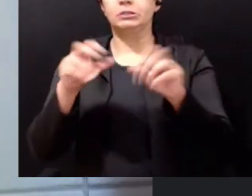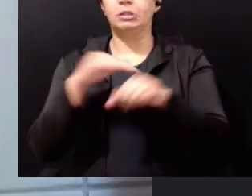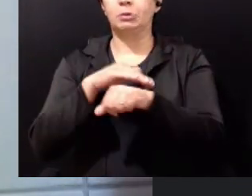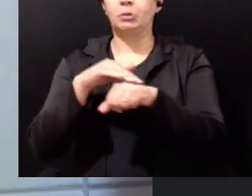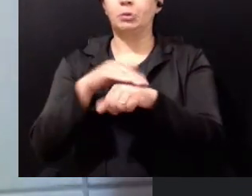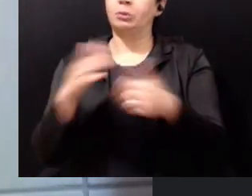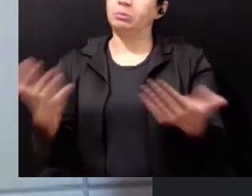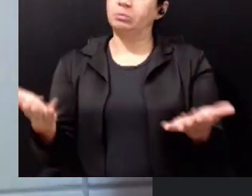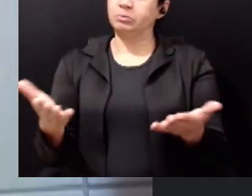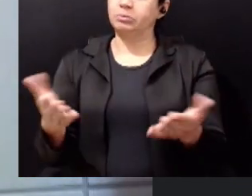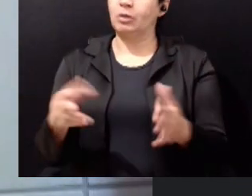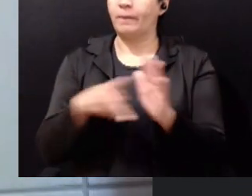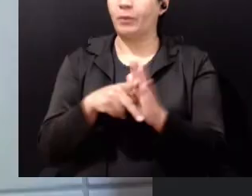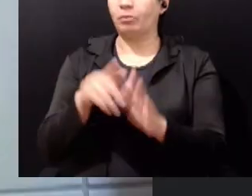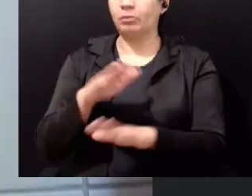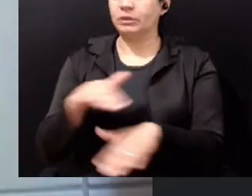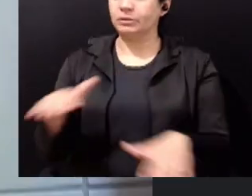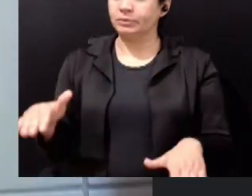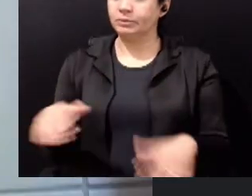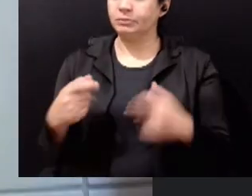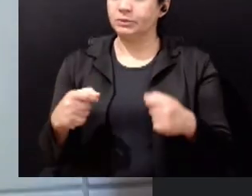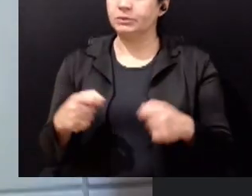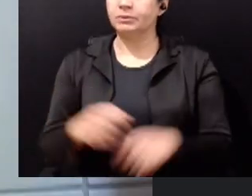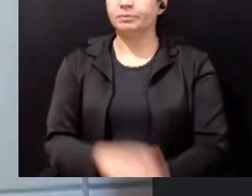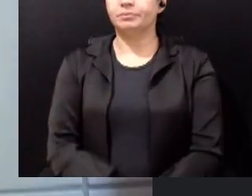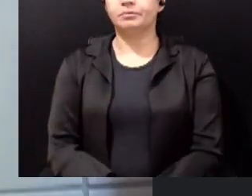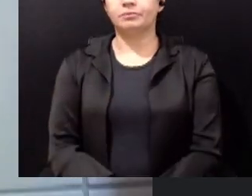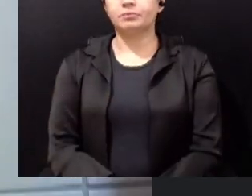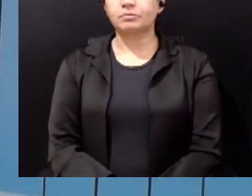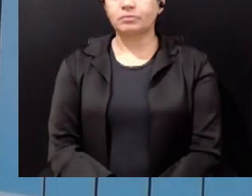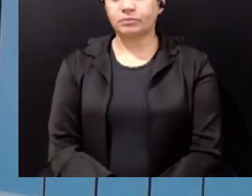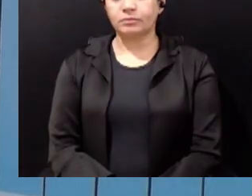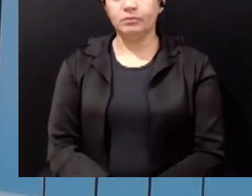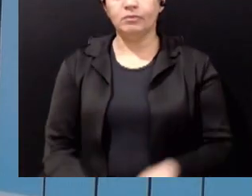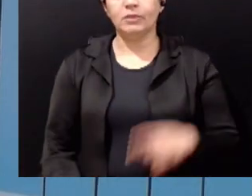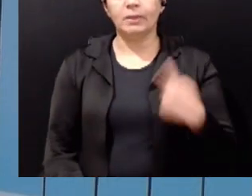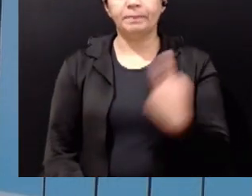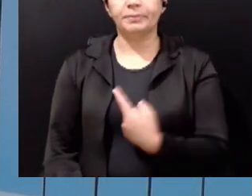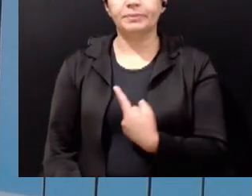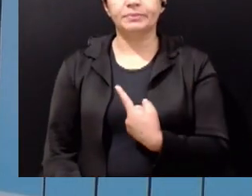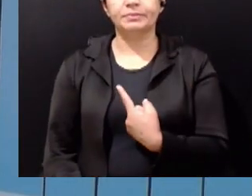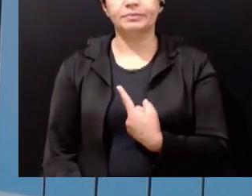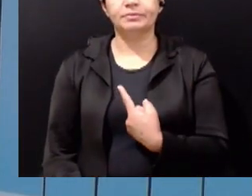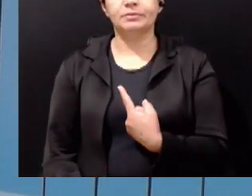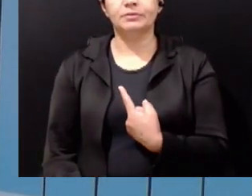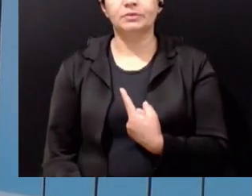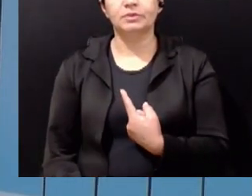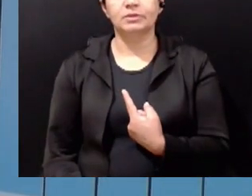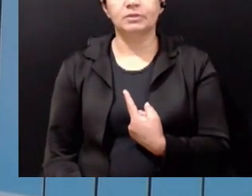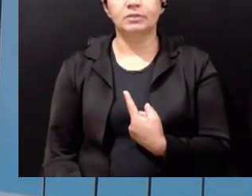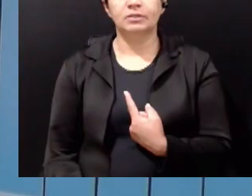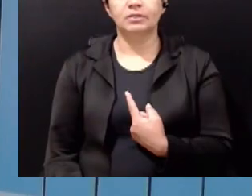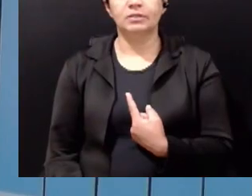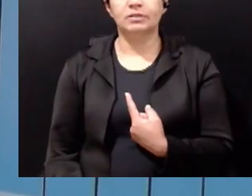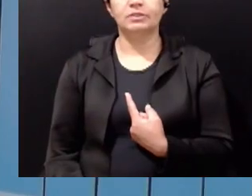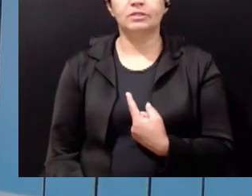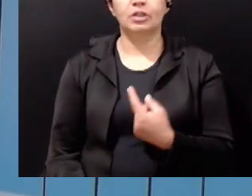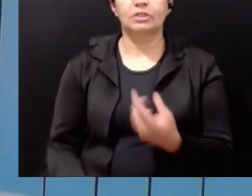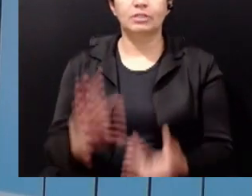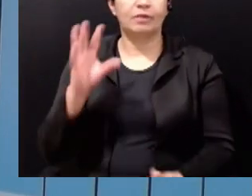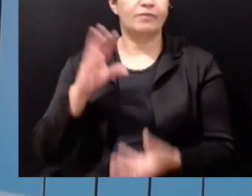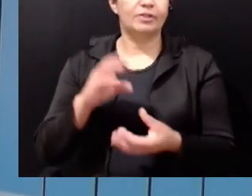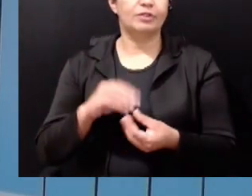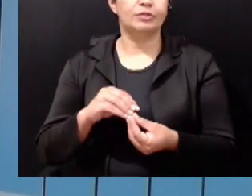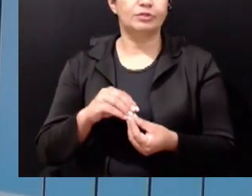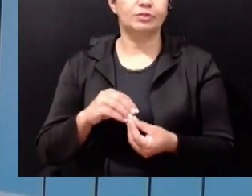ali para aquela criança. E doutora, para a gente começar então a finalizar aqui o nosso bate-papo,